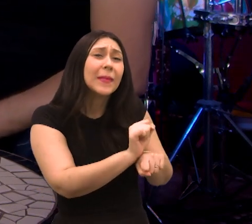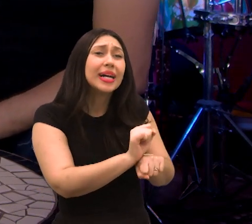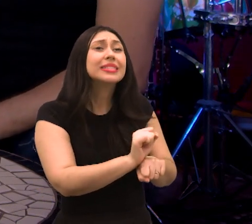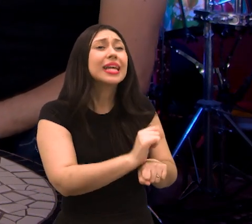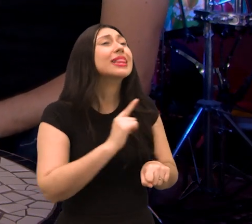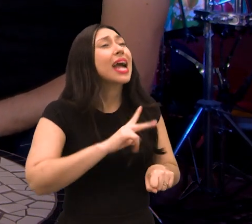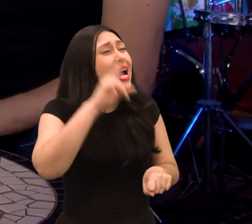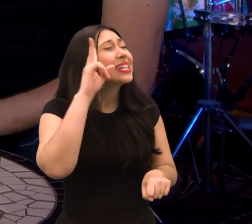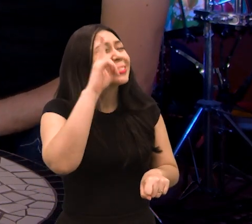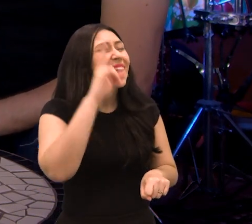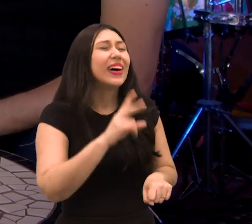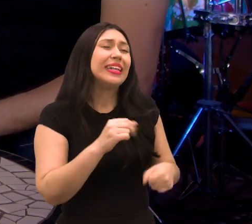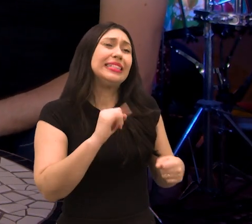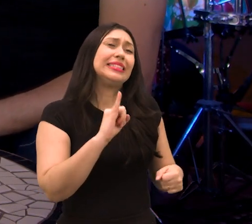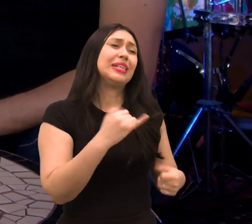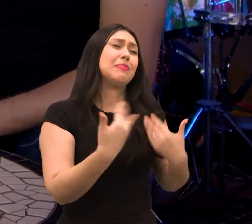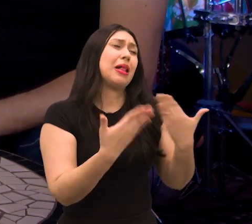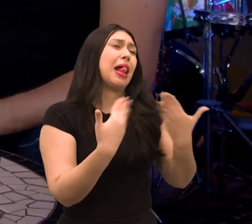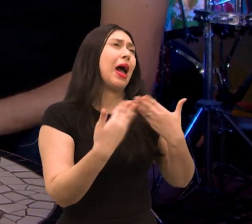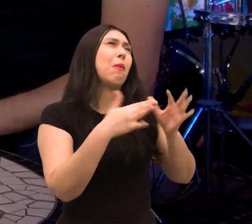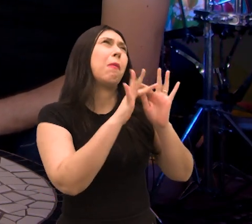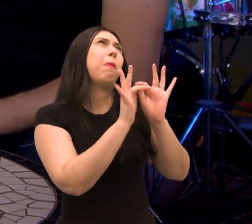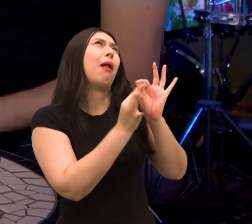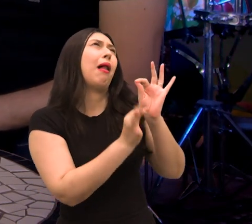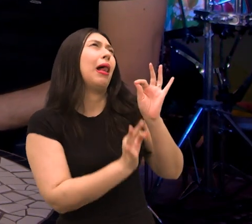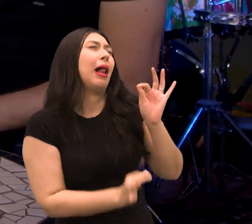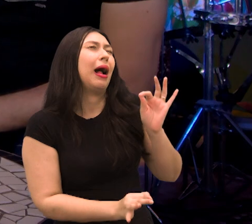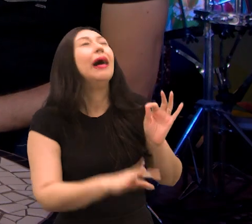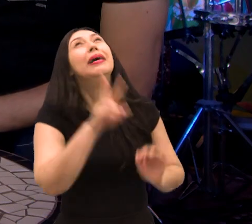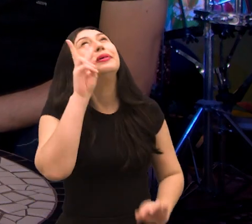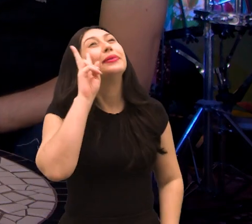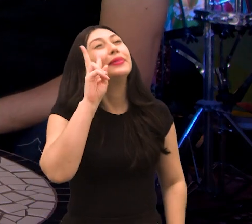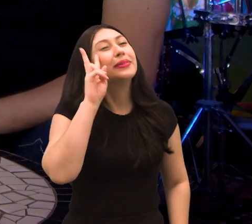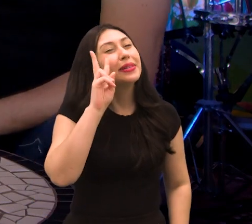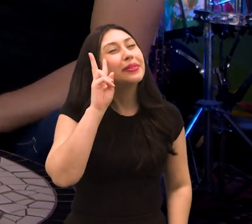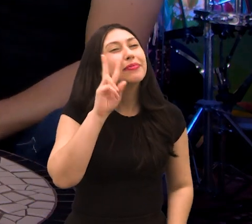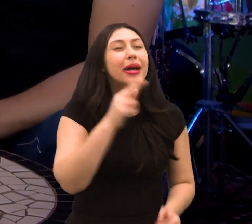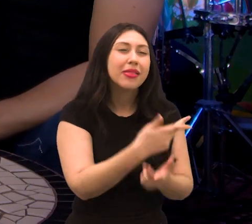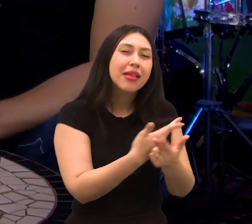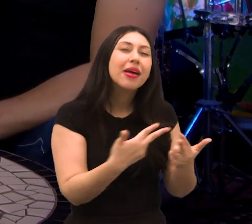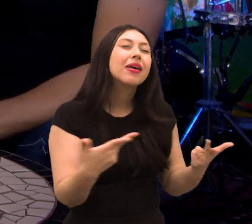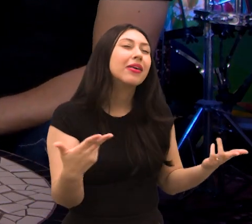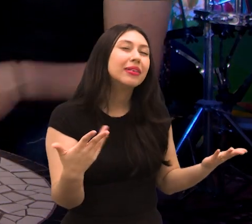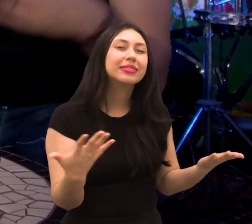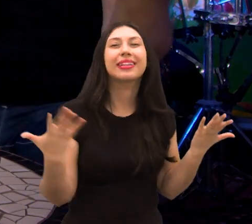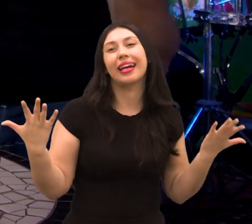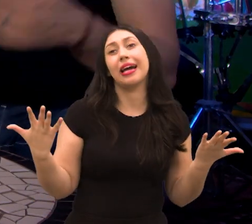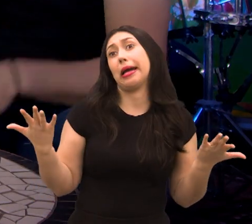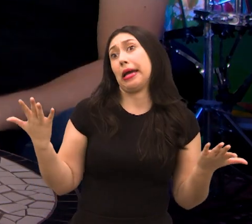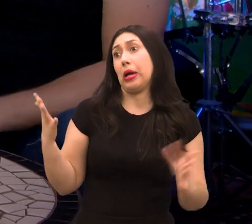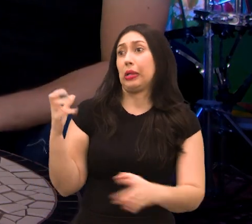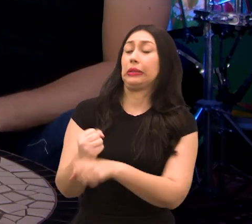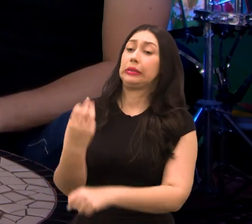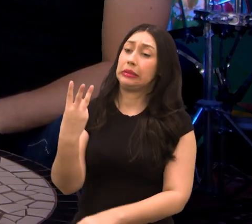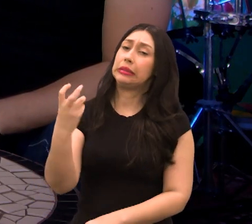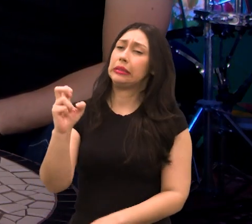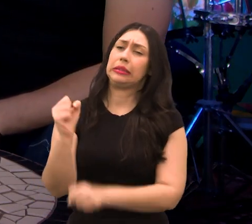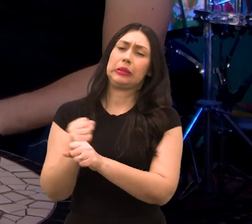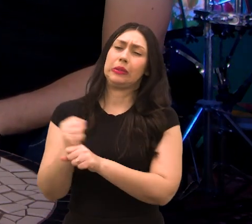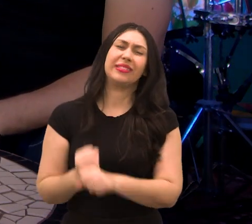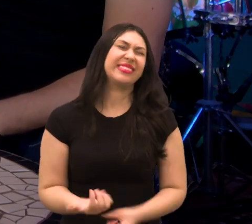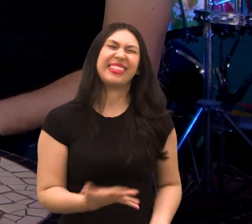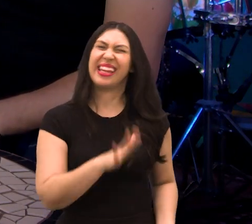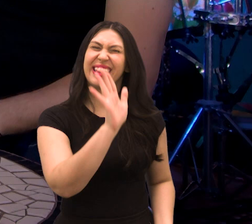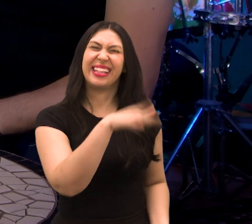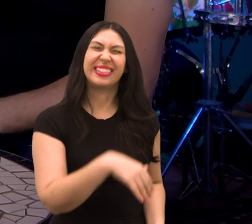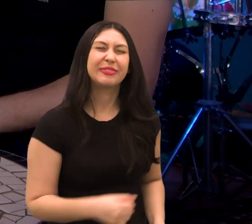papo. Tem muita história, né? Se a gente ficar aqui, ó, vai longe. Ainda mais lembrar dessas coisas, né? 35 anos é muita coisa. Pois é, nada,